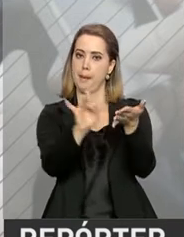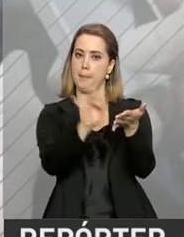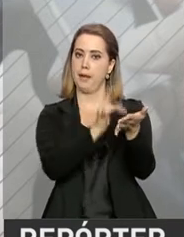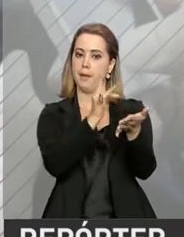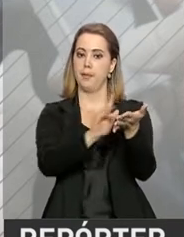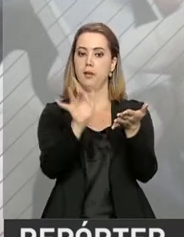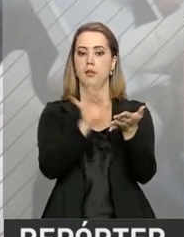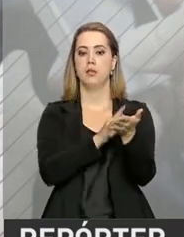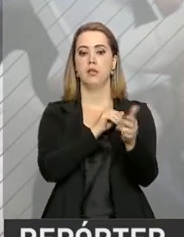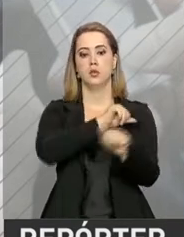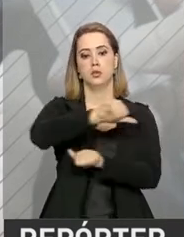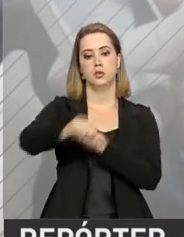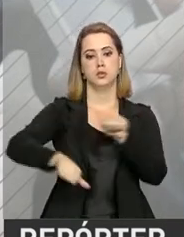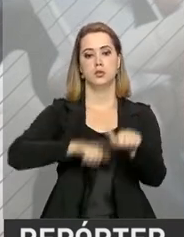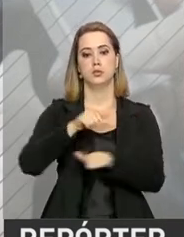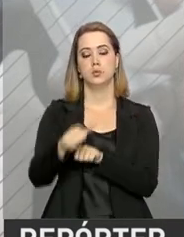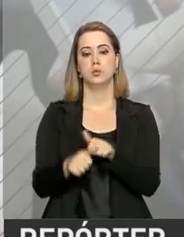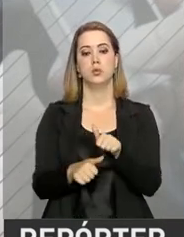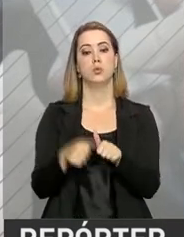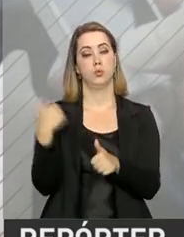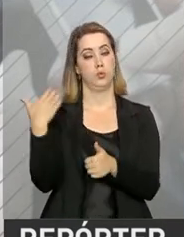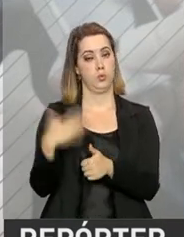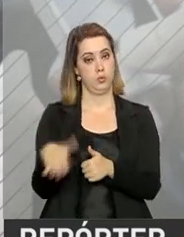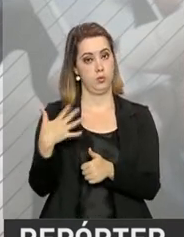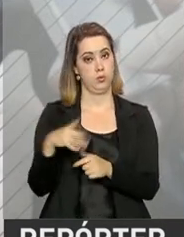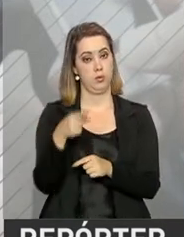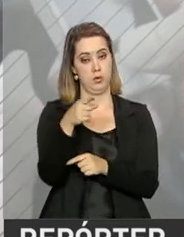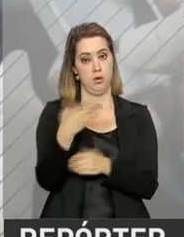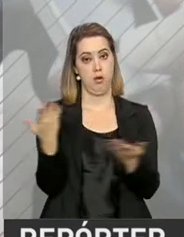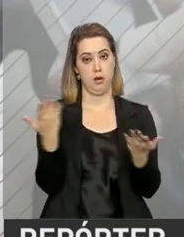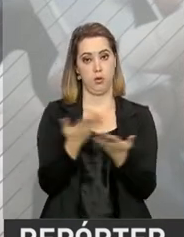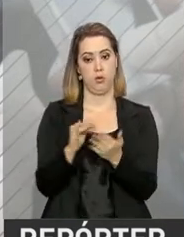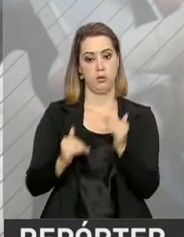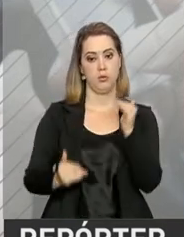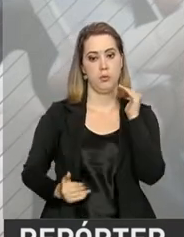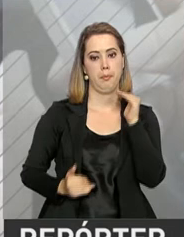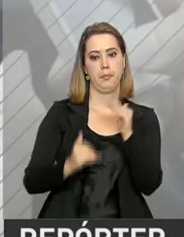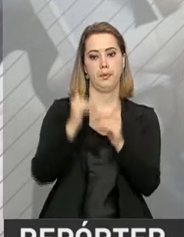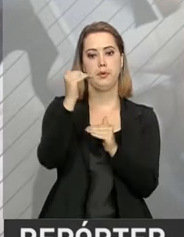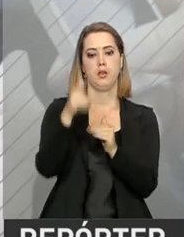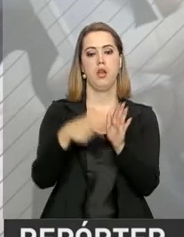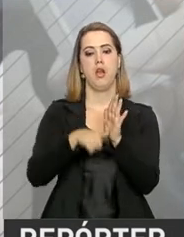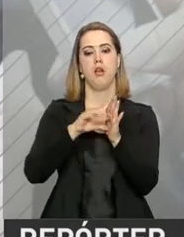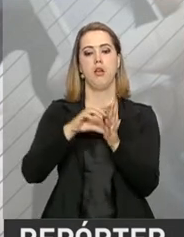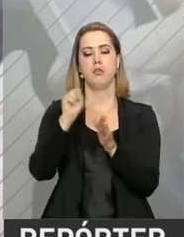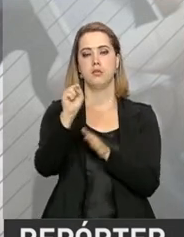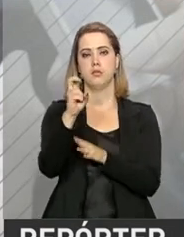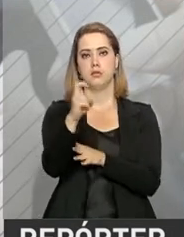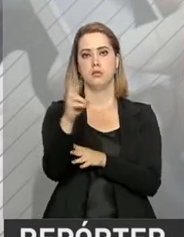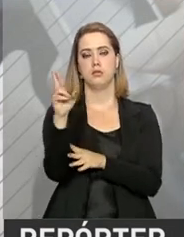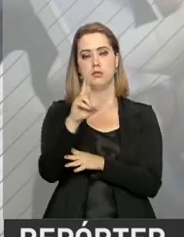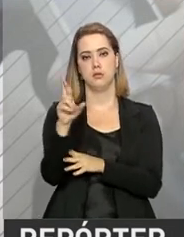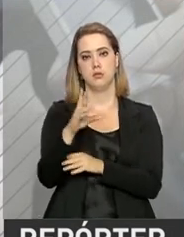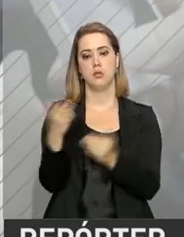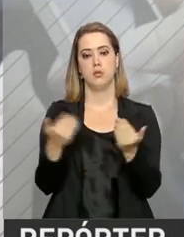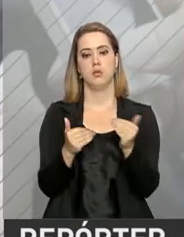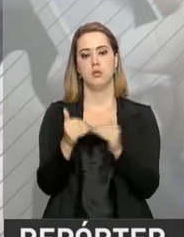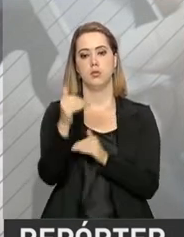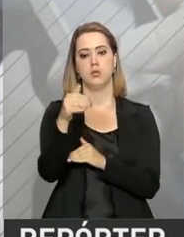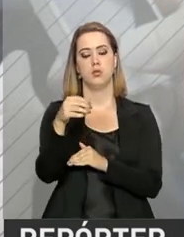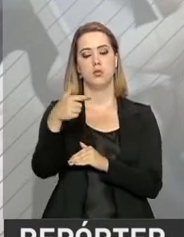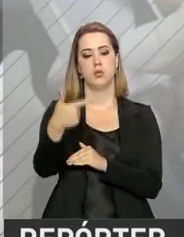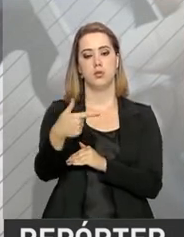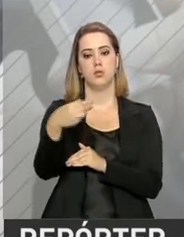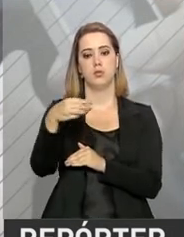passará de média para gravíssima ou seja a multa que era de 85 reais e treze centavos passará para